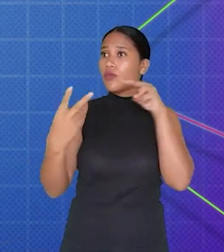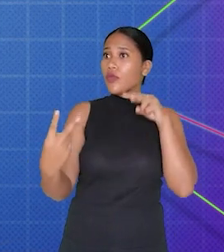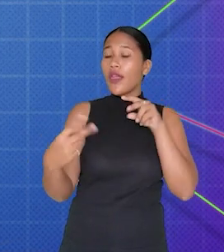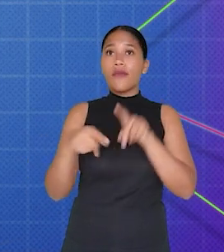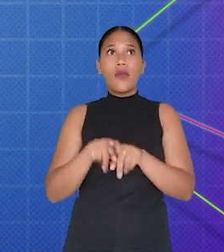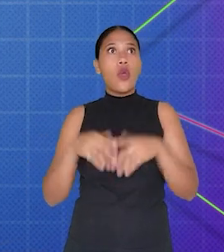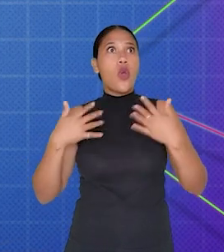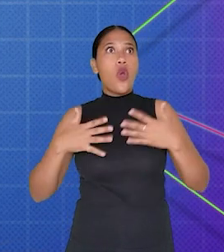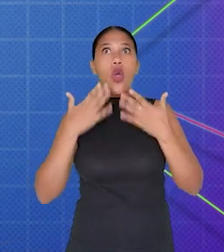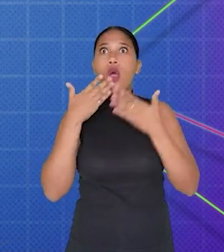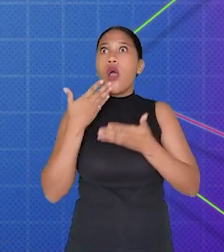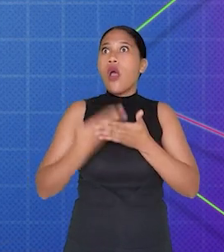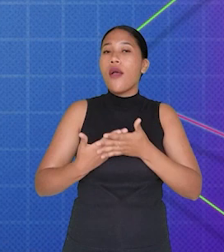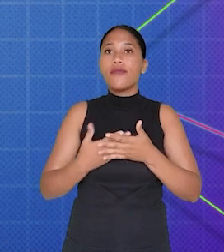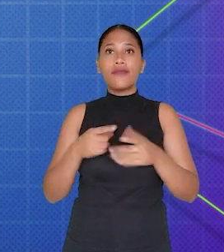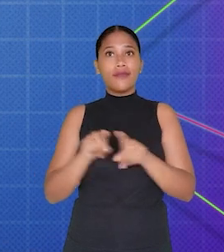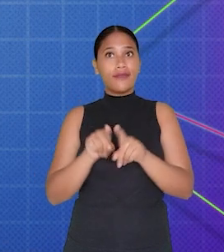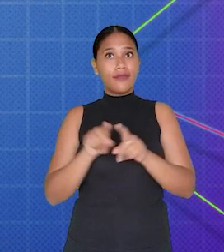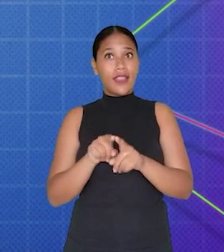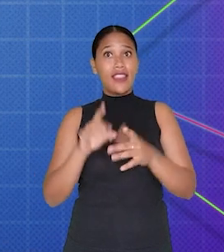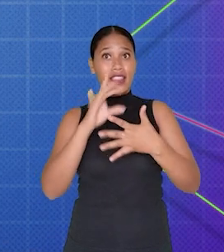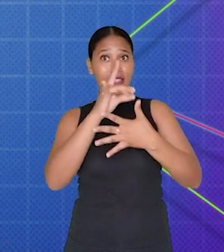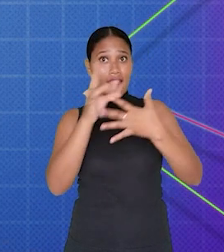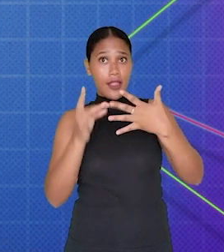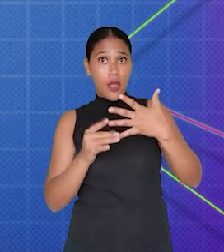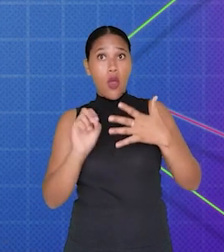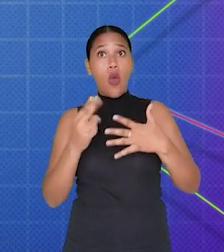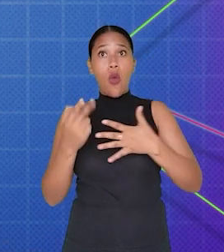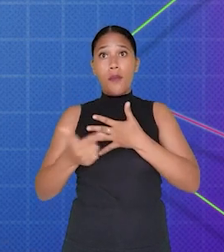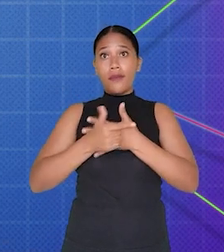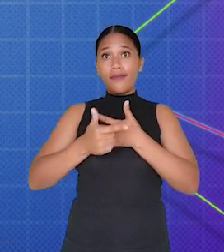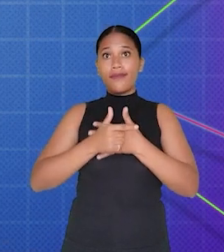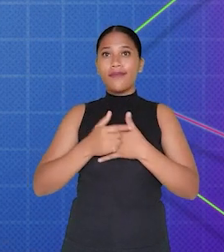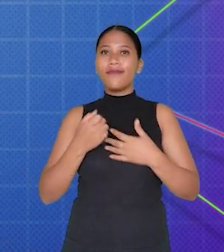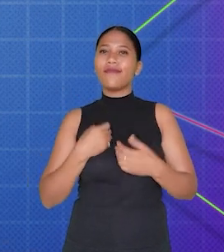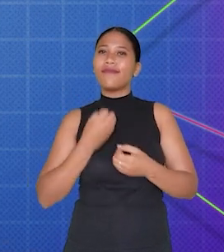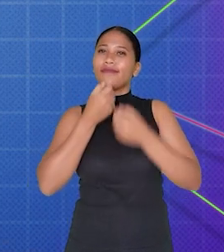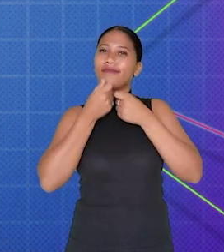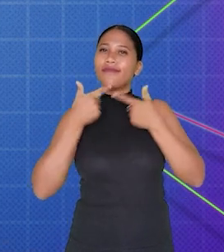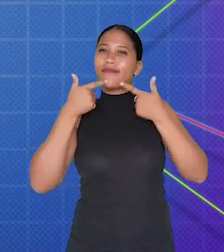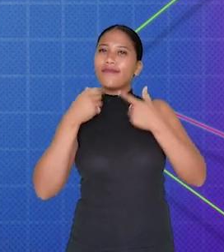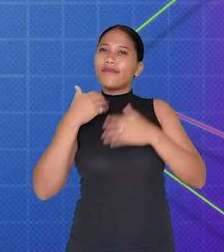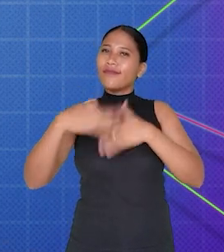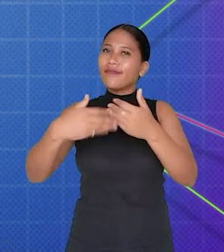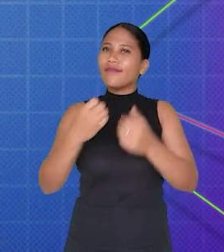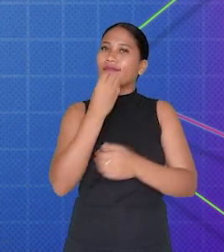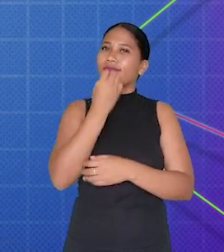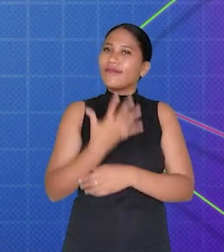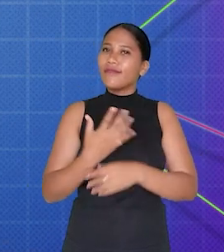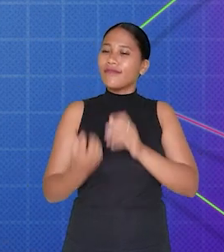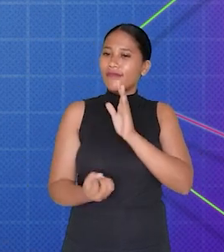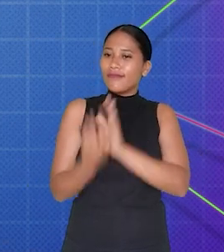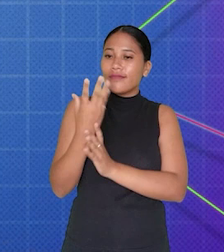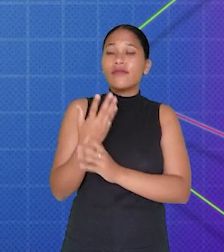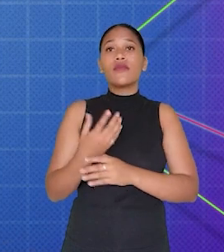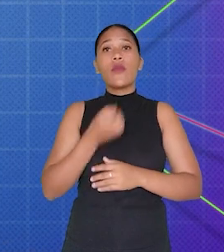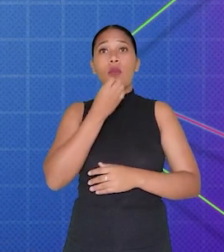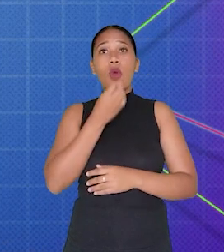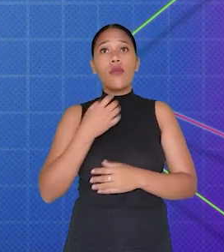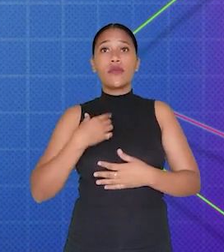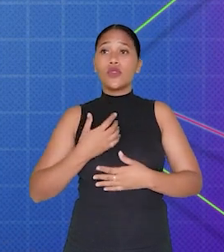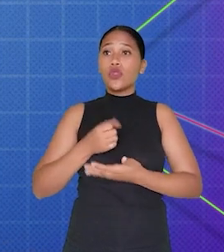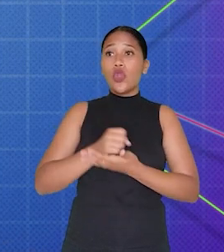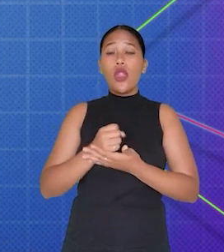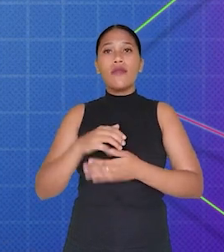com gráficos impressionantes e animação detalhadas, ou a inclusão de personagens carismáticos e bem desenvolvidos. Tudo isso contribui para o